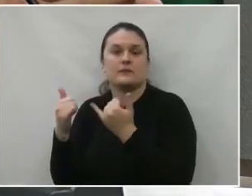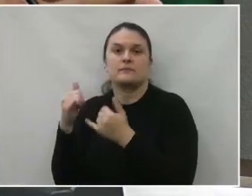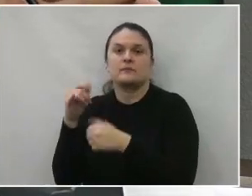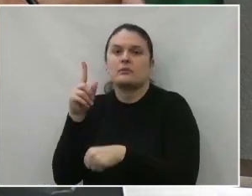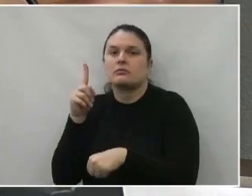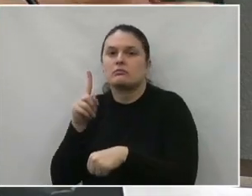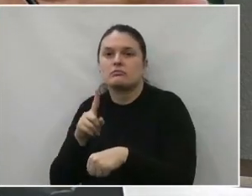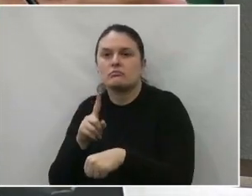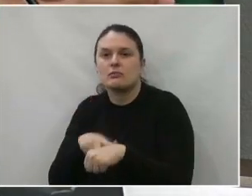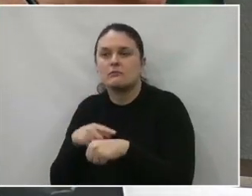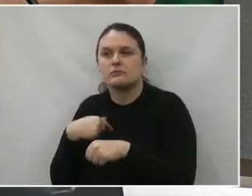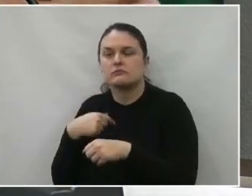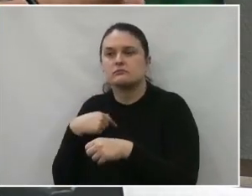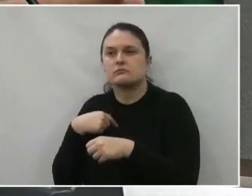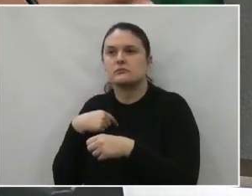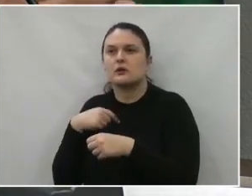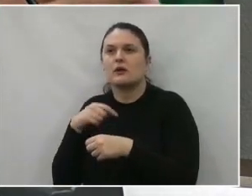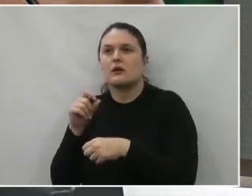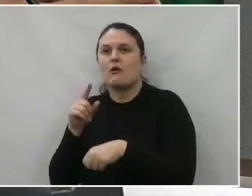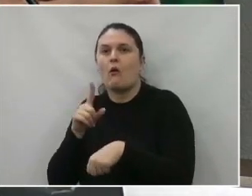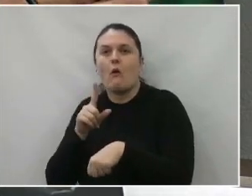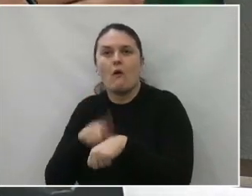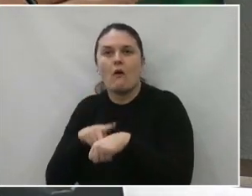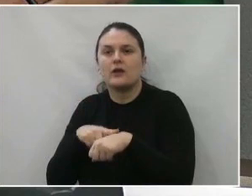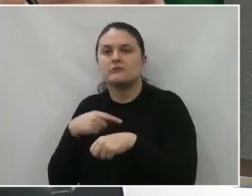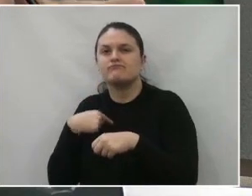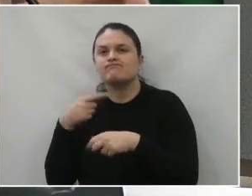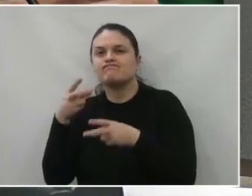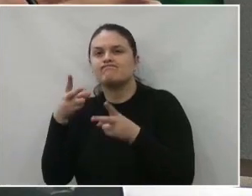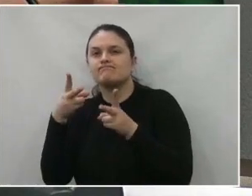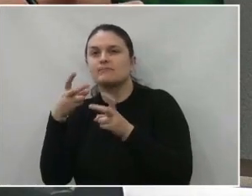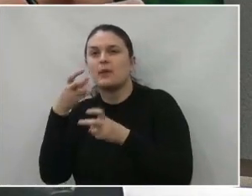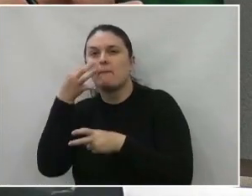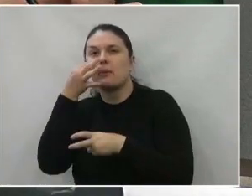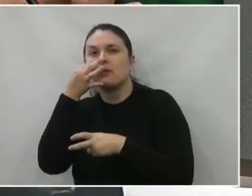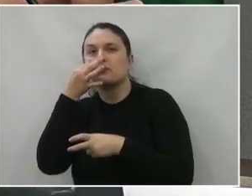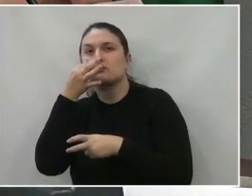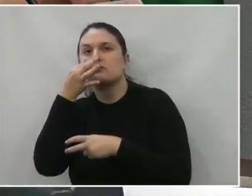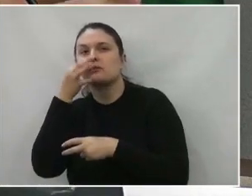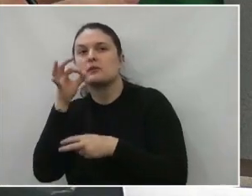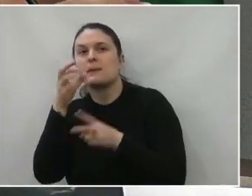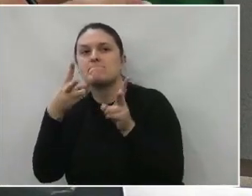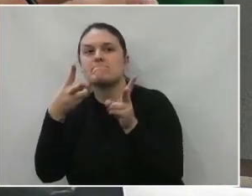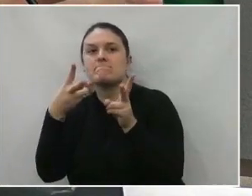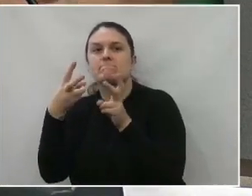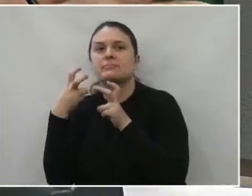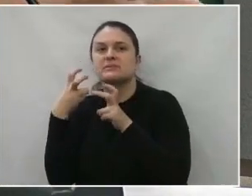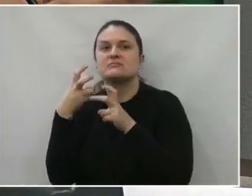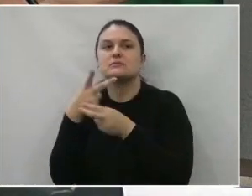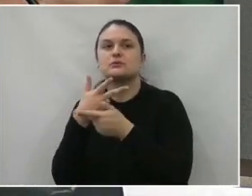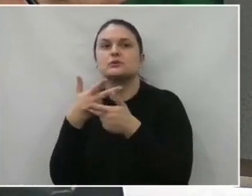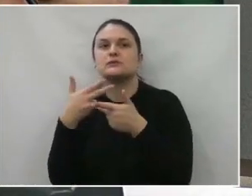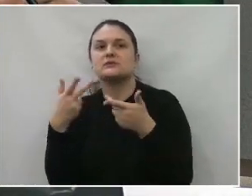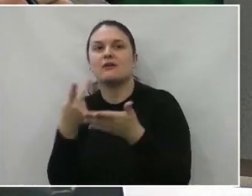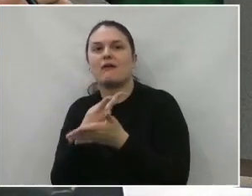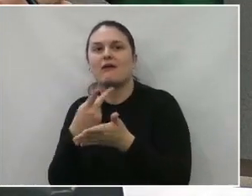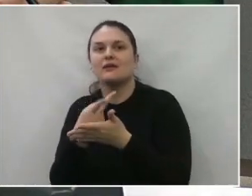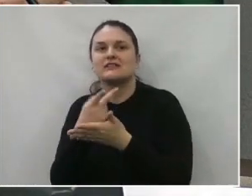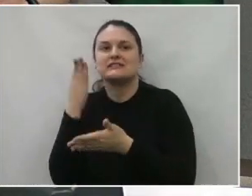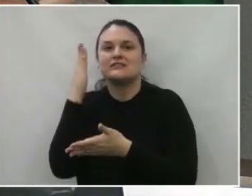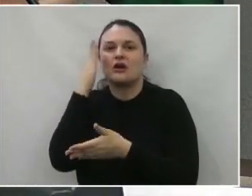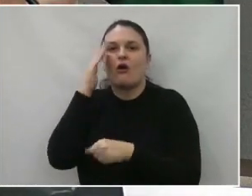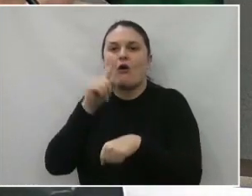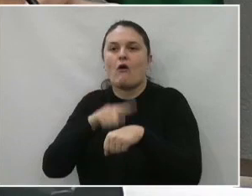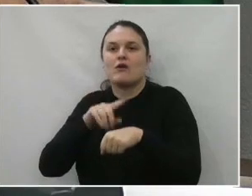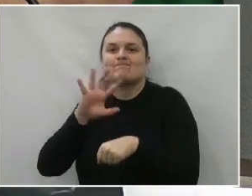naquele momento, só quem está no local, na hora, no momento, é que resolve o que fazer.